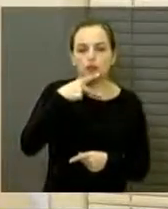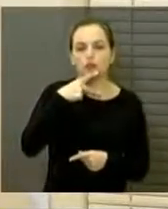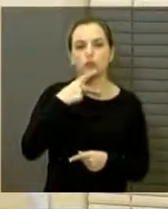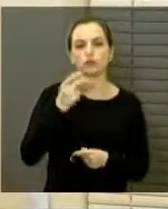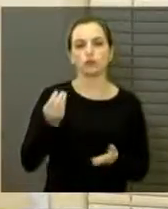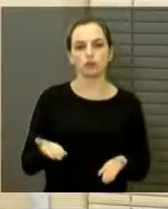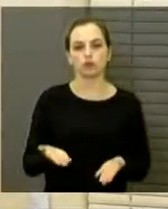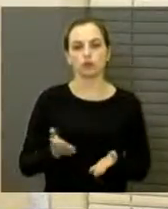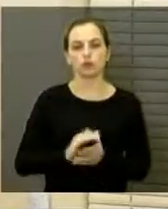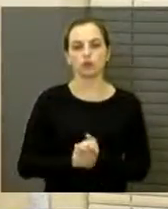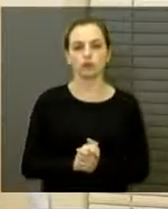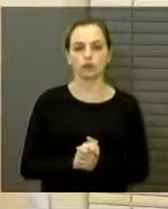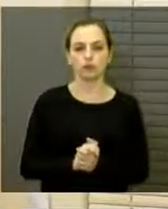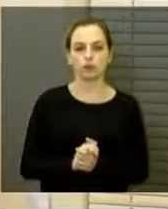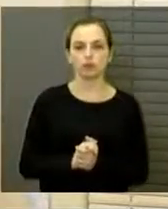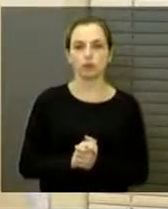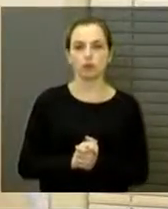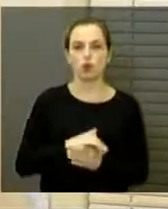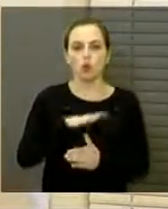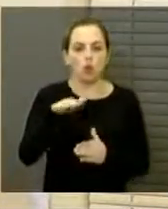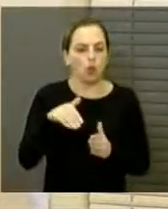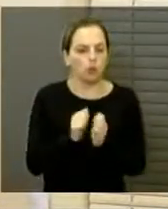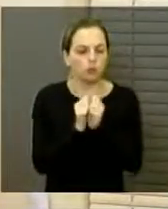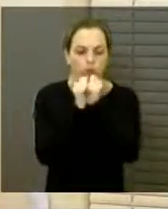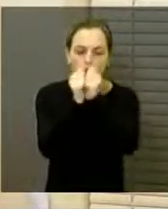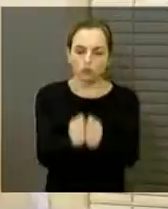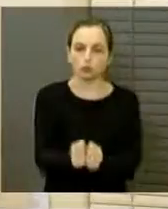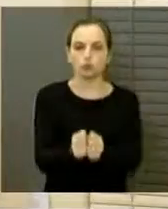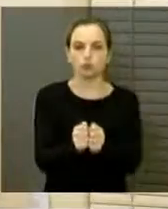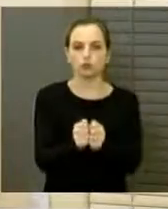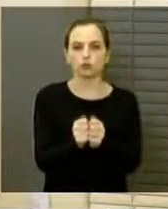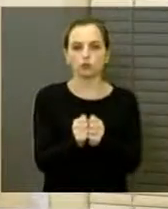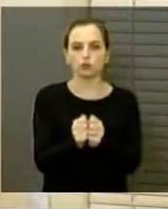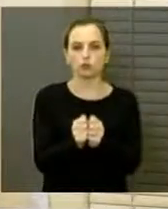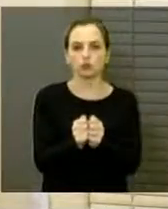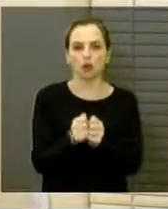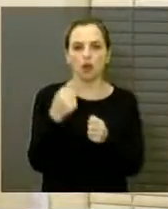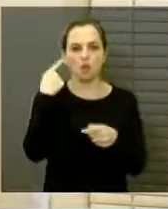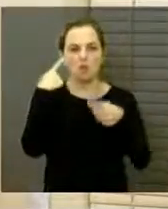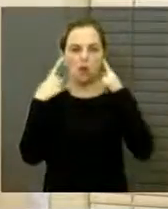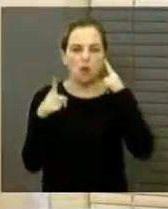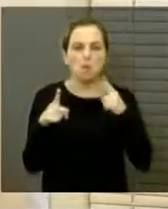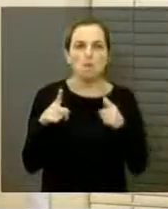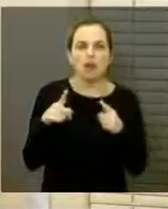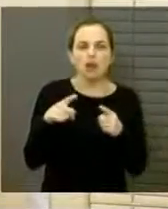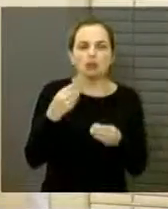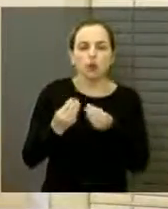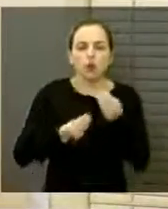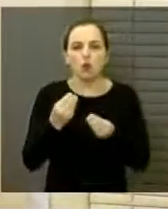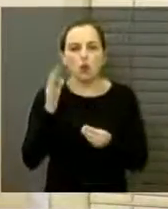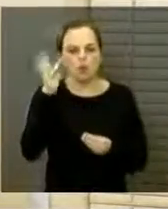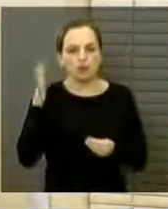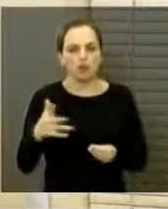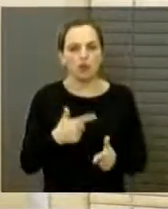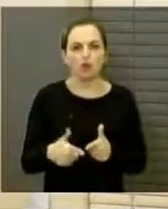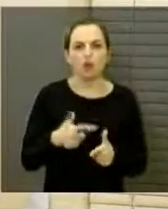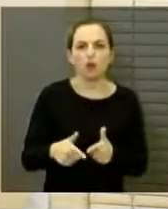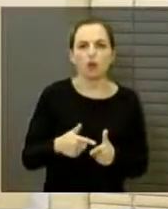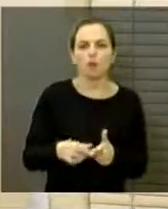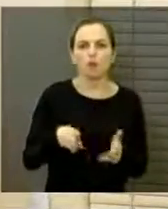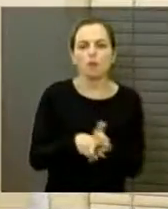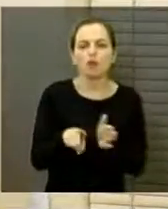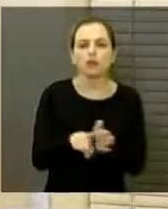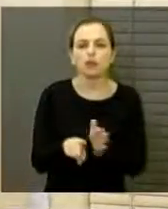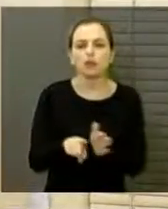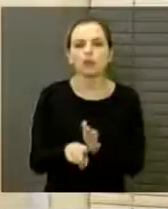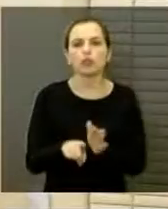Galvão. Todo mundo junto, preocupado em arrumar uma saída para a crise que estava chegando neles, que é a investigação da Lava